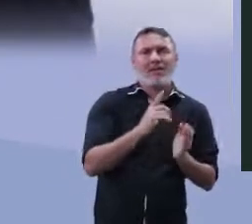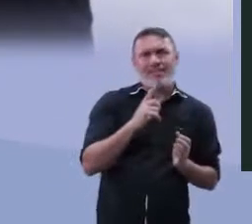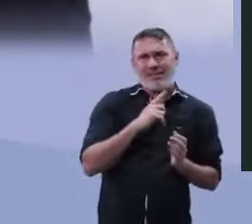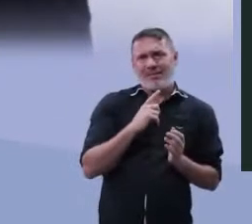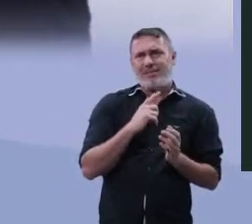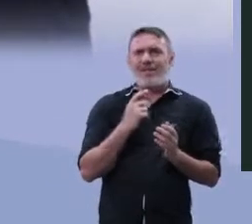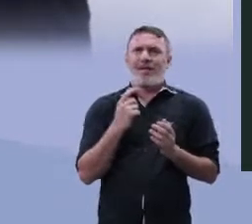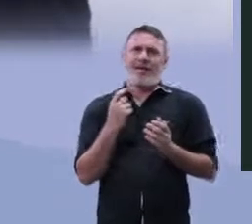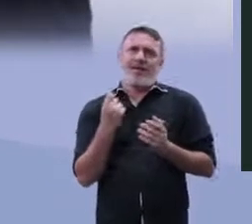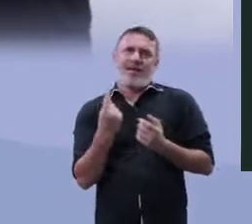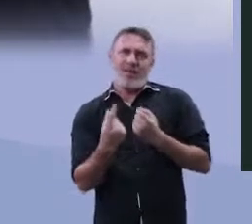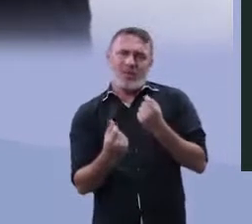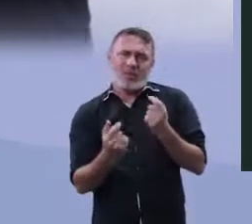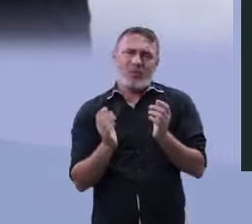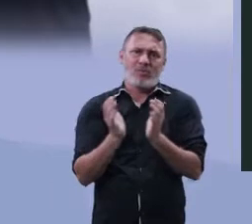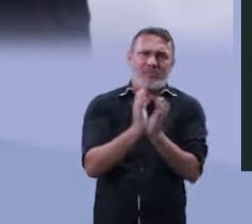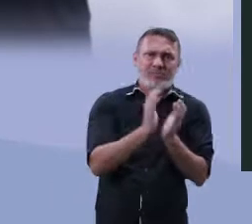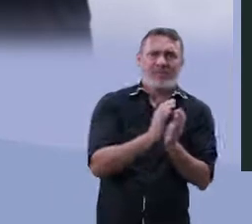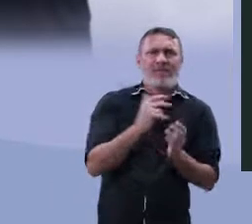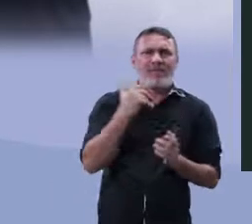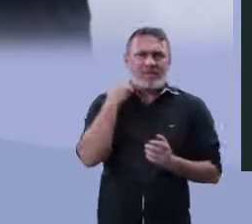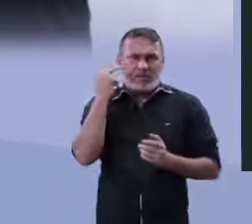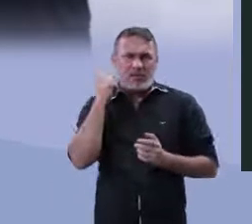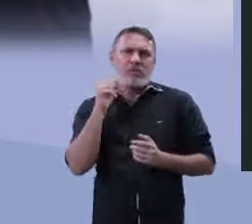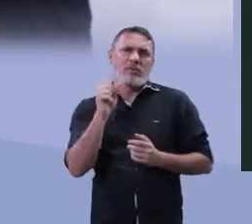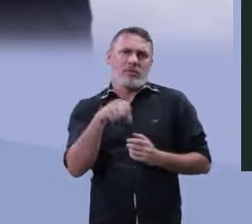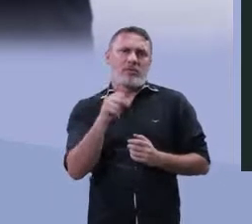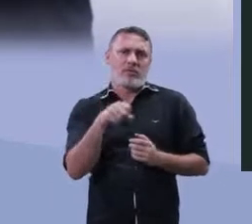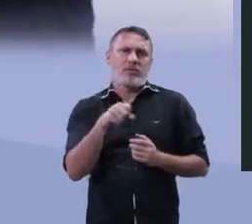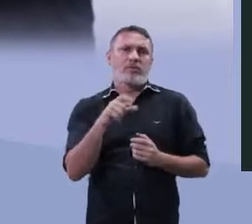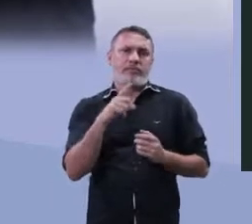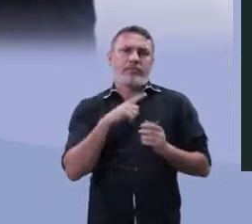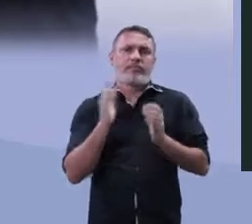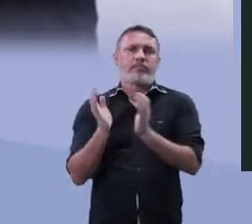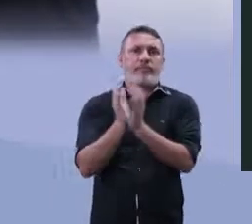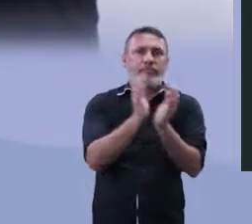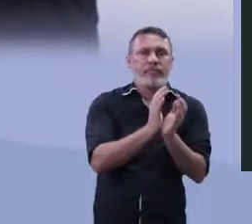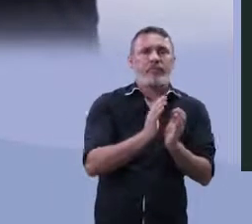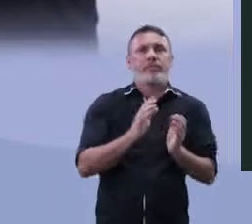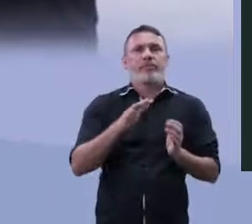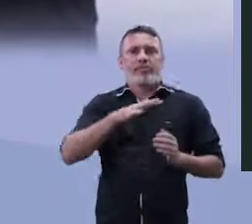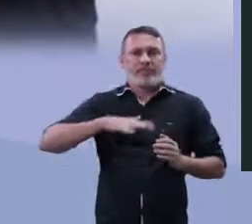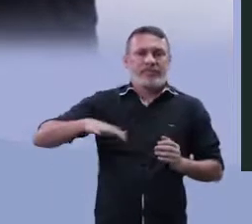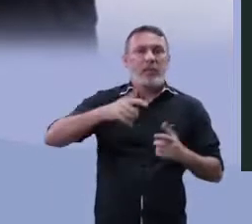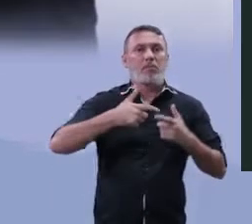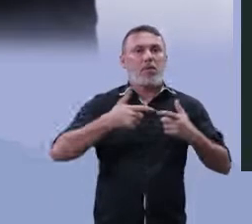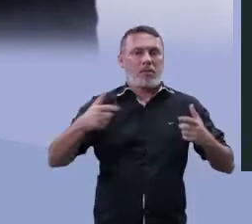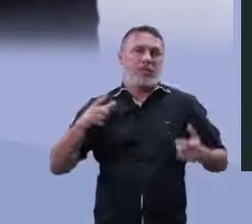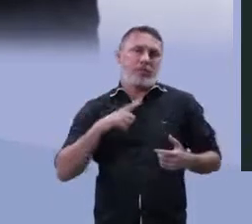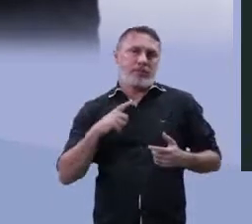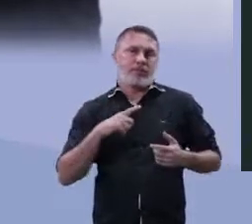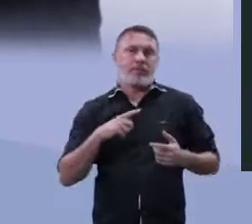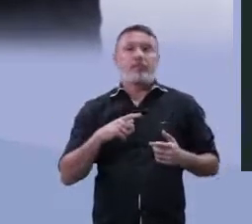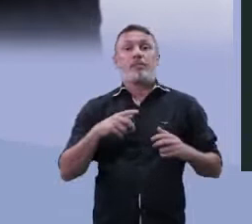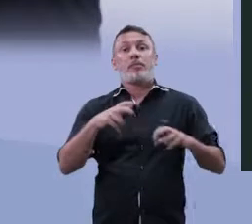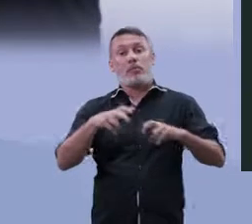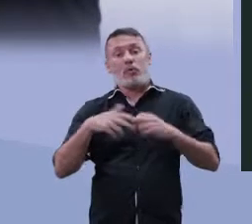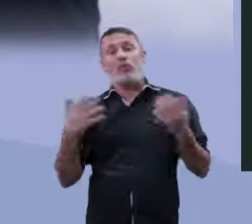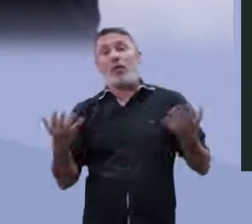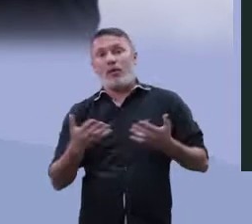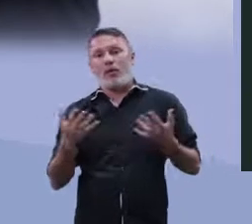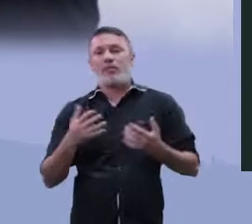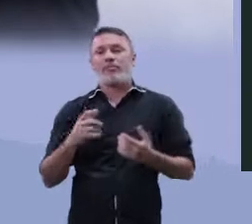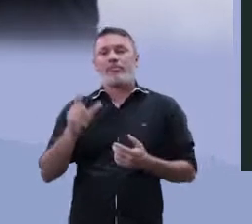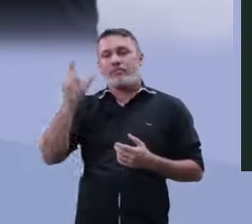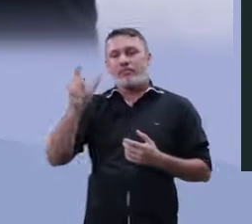industrialização. Ainda tímido, claro, mas o grupamento urbano está crescendo, a população urbana está crescendo. Né? E aí